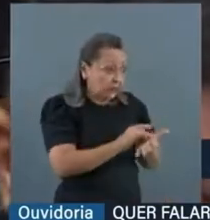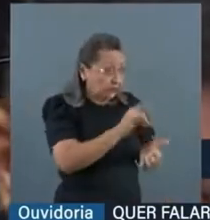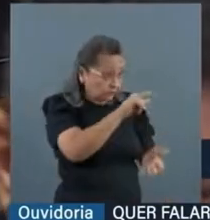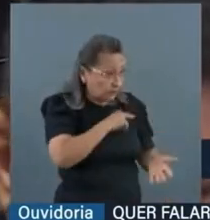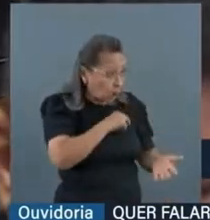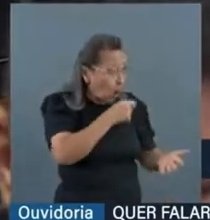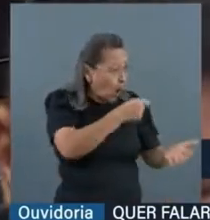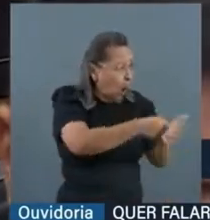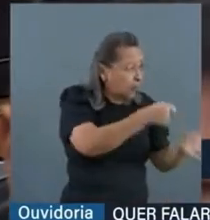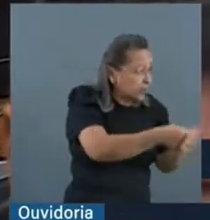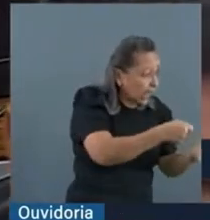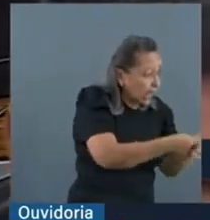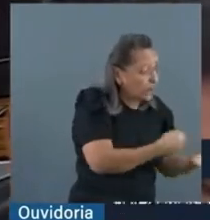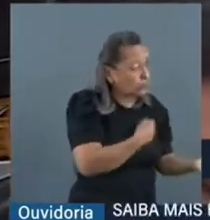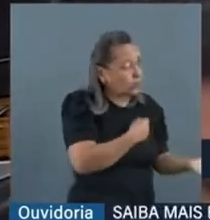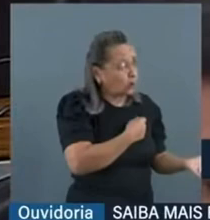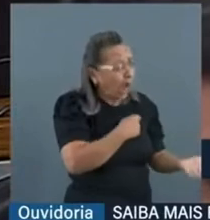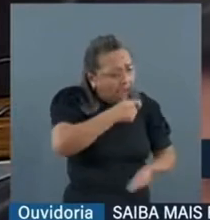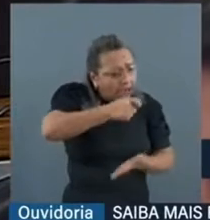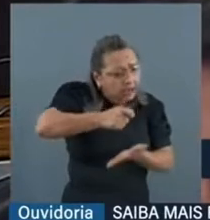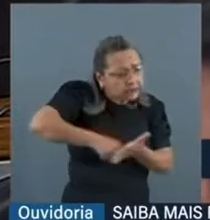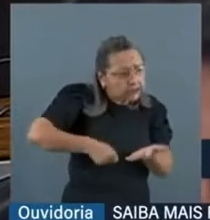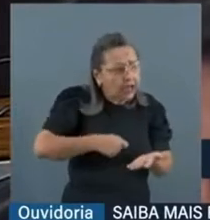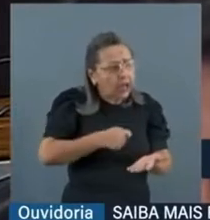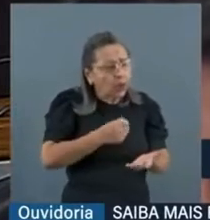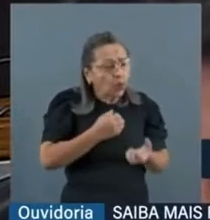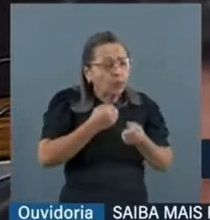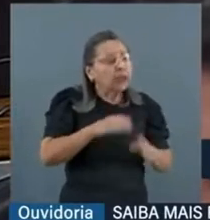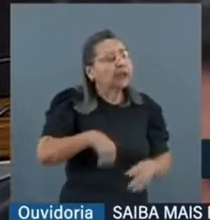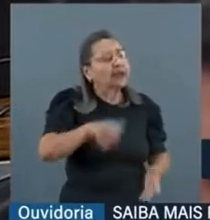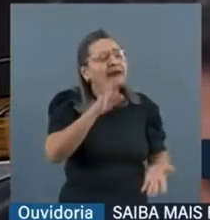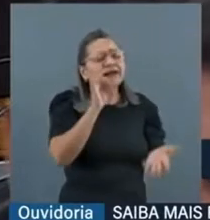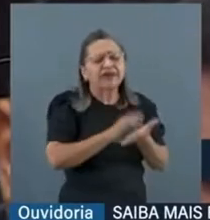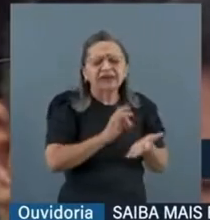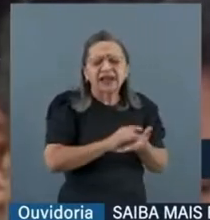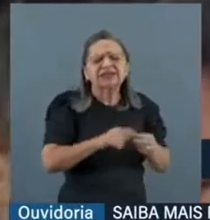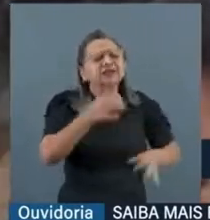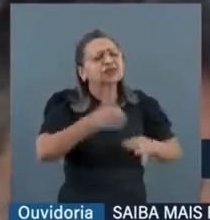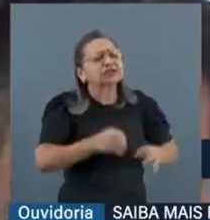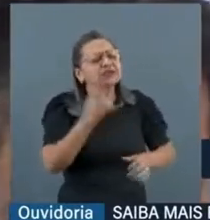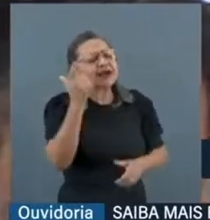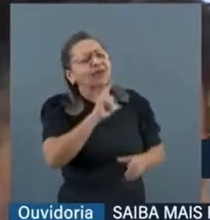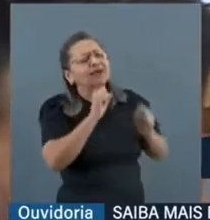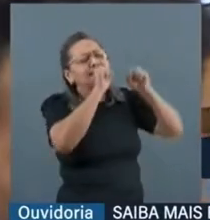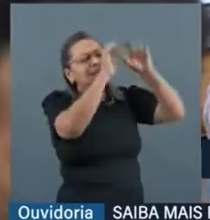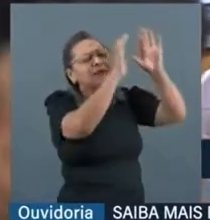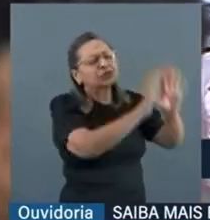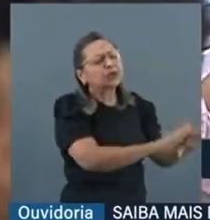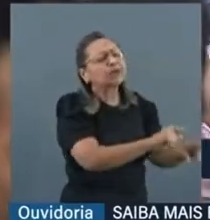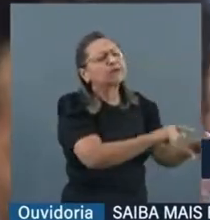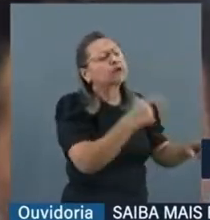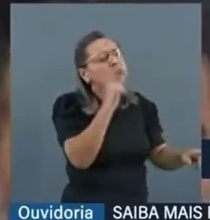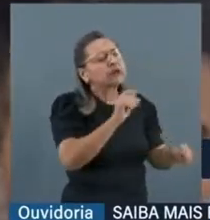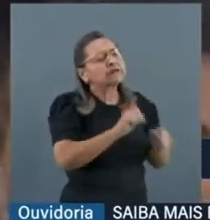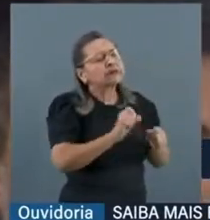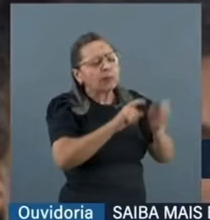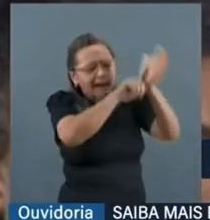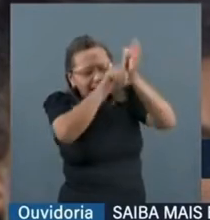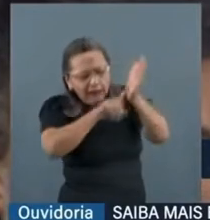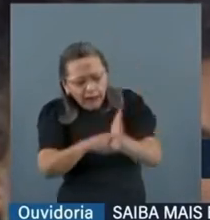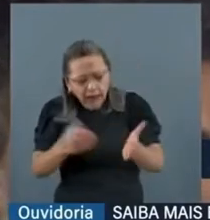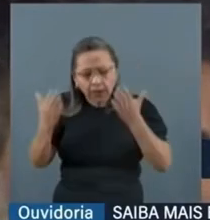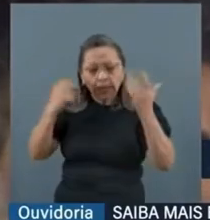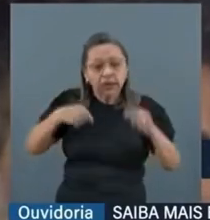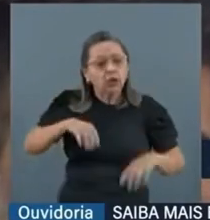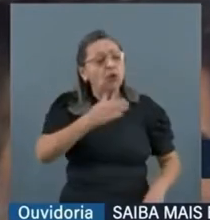a assinar um depoimento e que a verdade que a justiça alcance o senhor que a gente consiga fazer uma acariação aqui com o